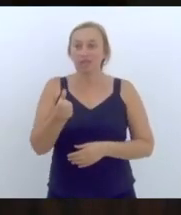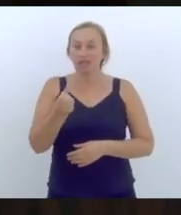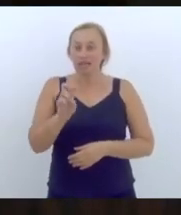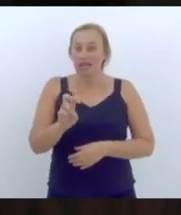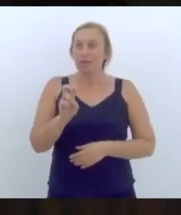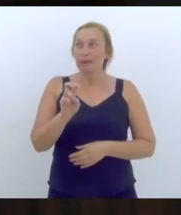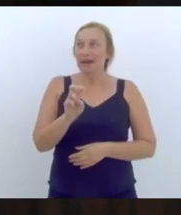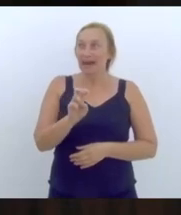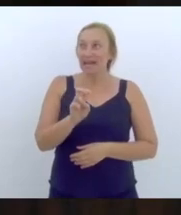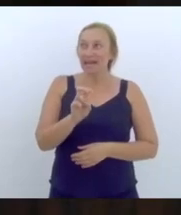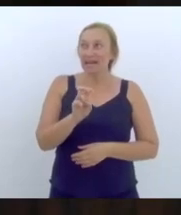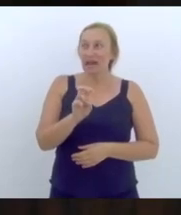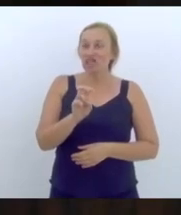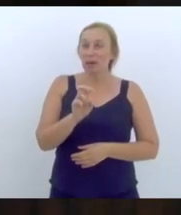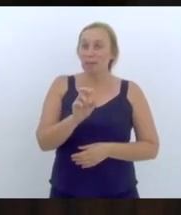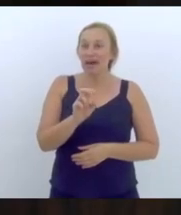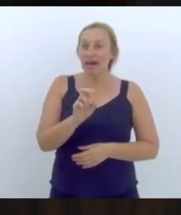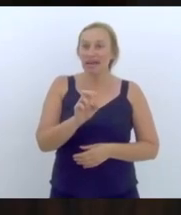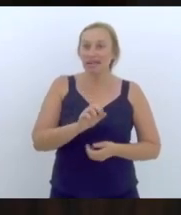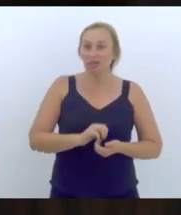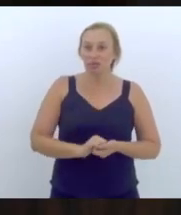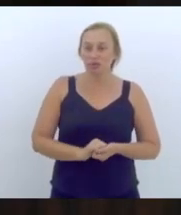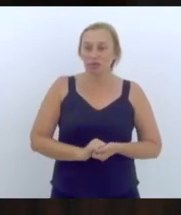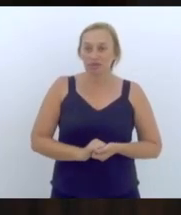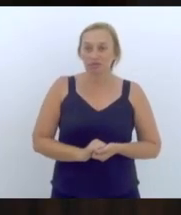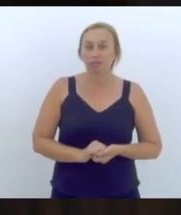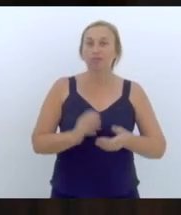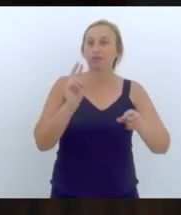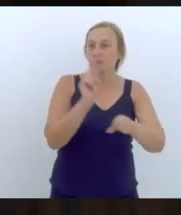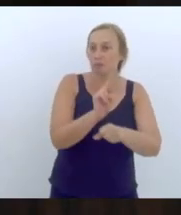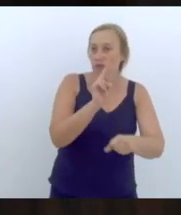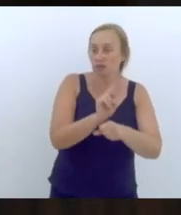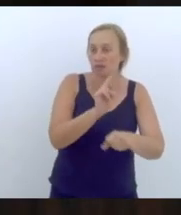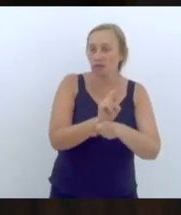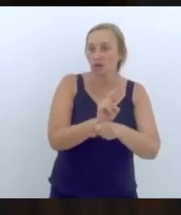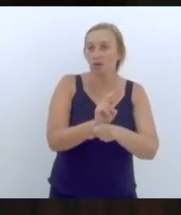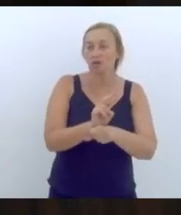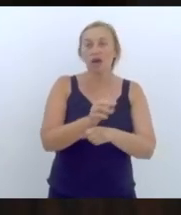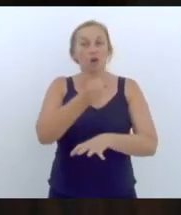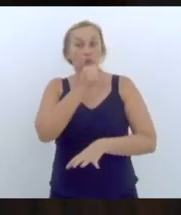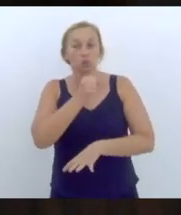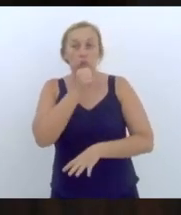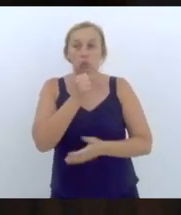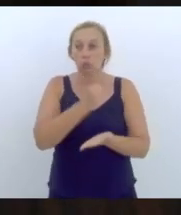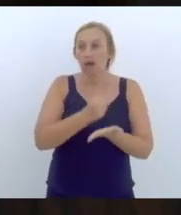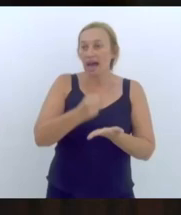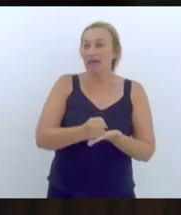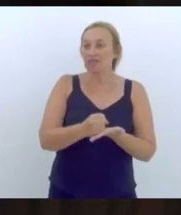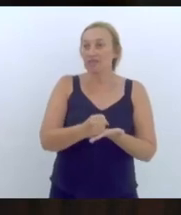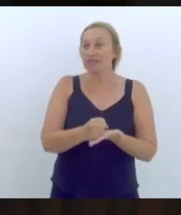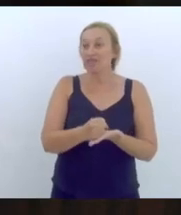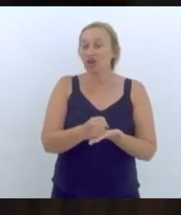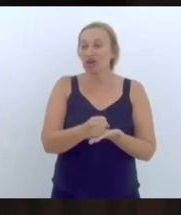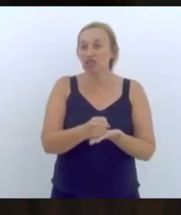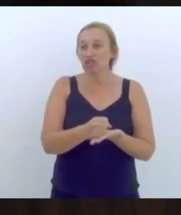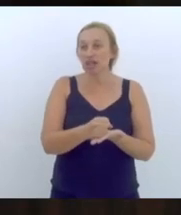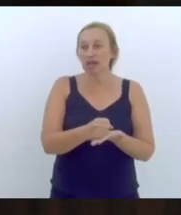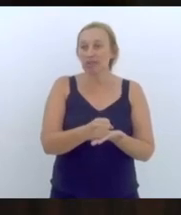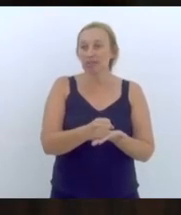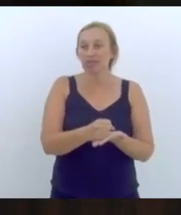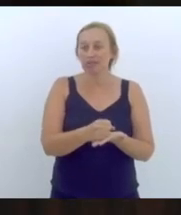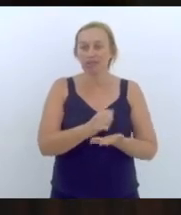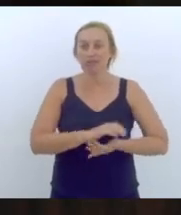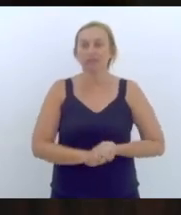do deputado Anderson Moraes, que estabelece medidas de proteção aos idosos quando da contratação de empréstimos e demais linhas de